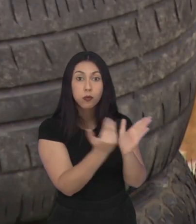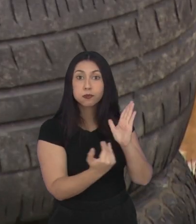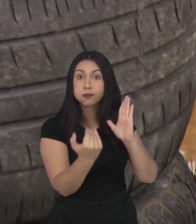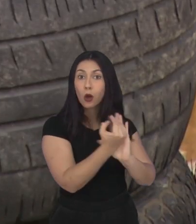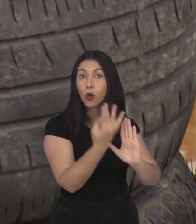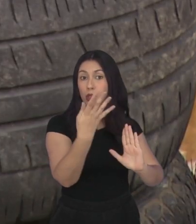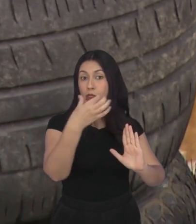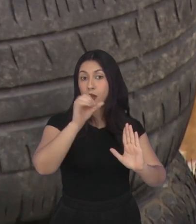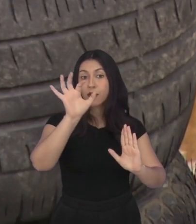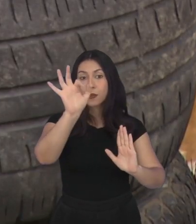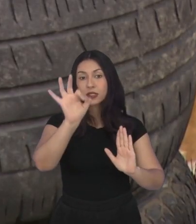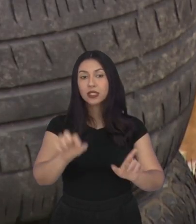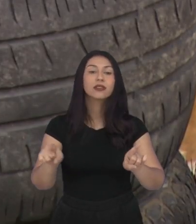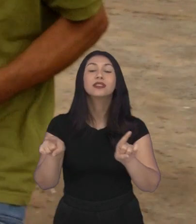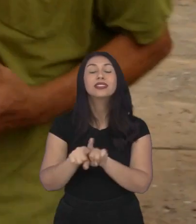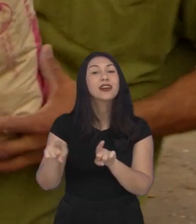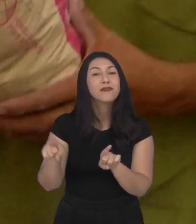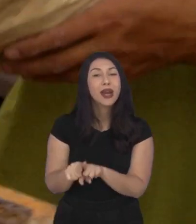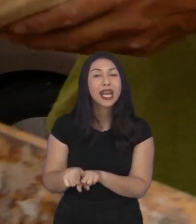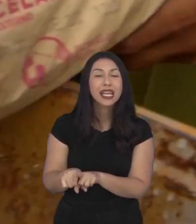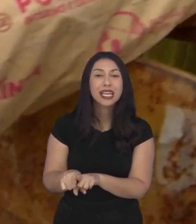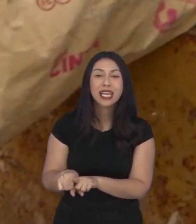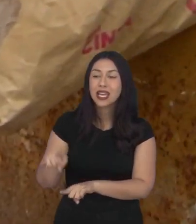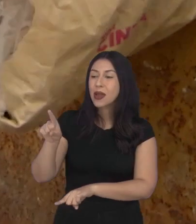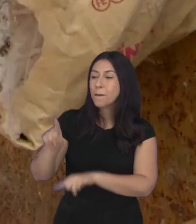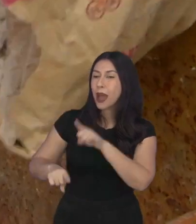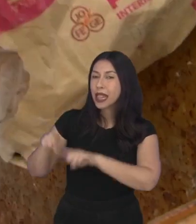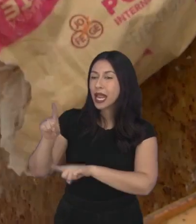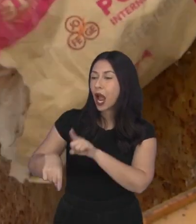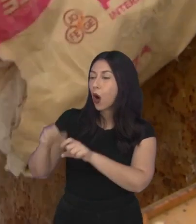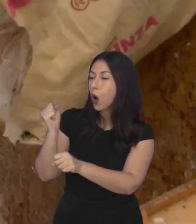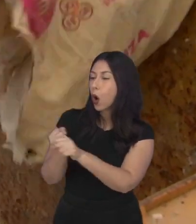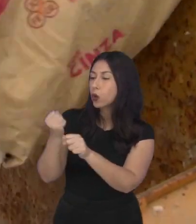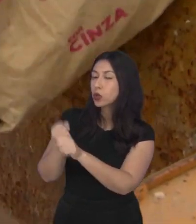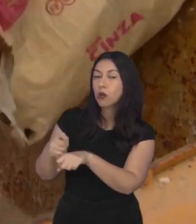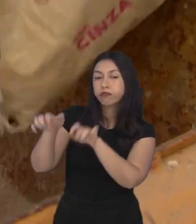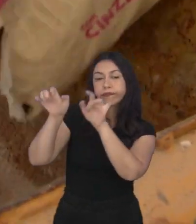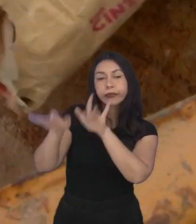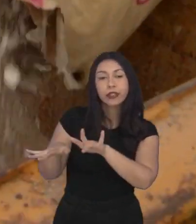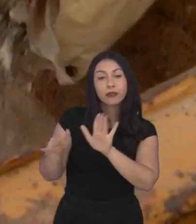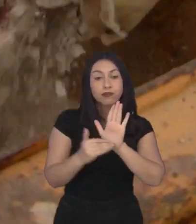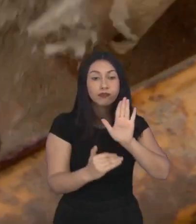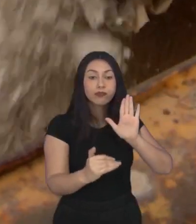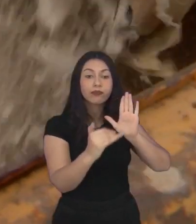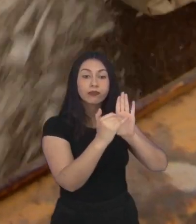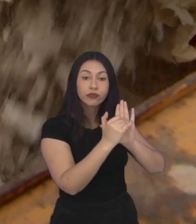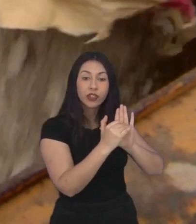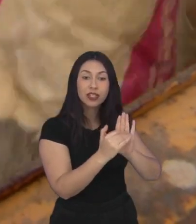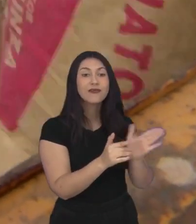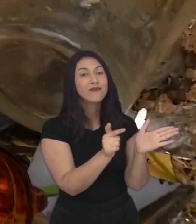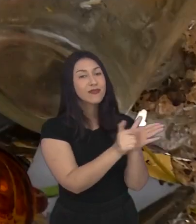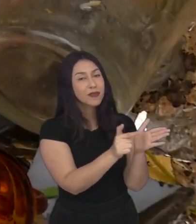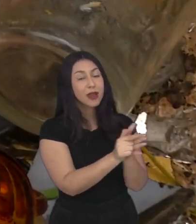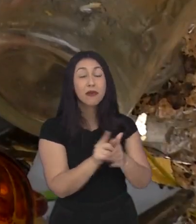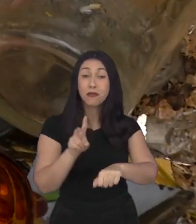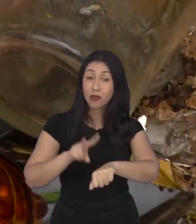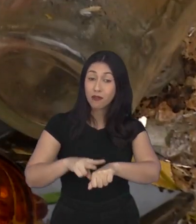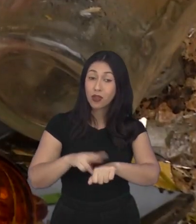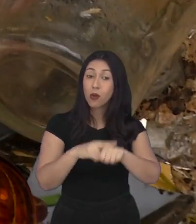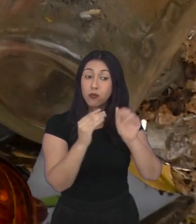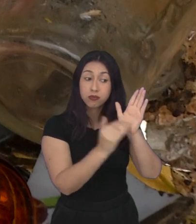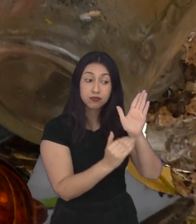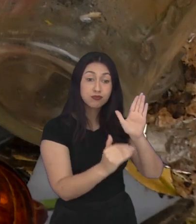do diagnóstico precoce, a comunidade médica também tem buscado incentivar a doação de medula, já que essa pode ser a única condição de cura para